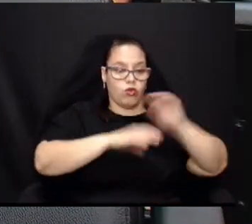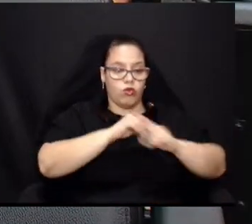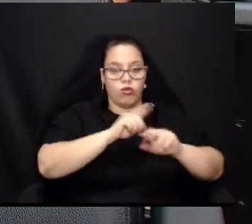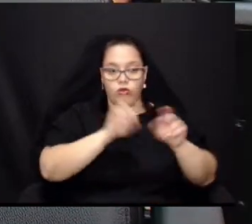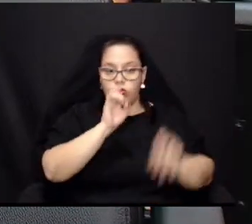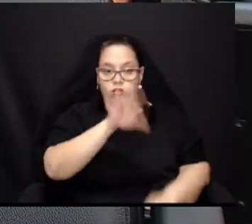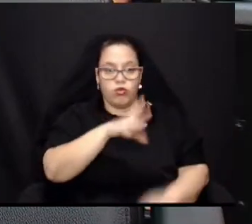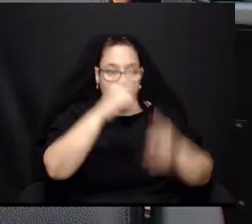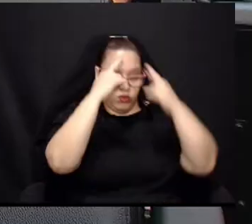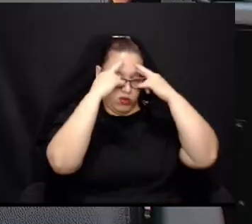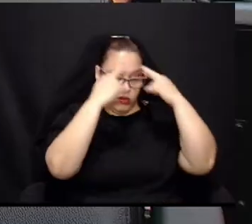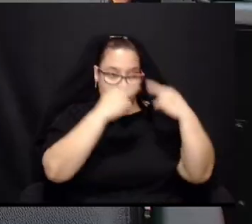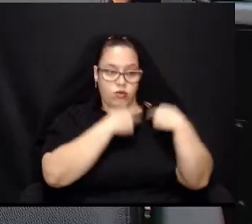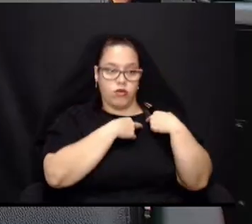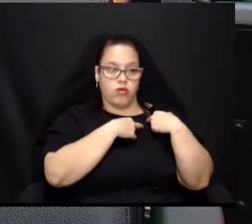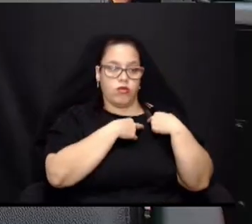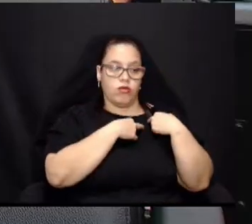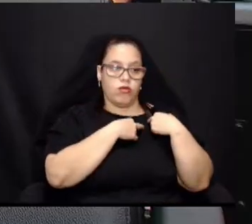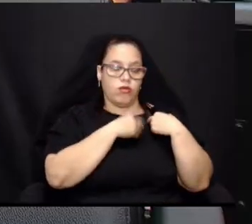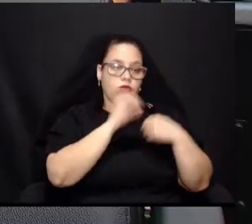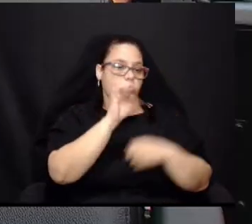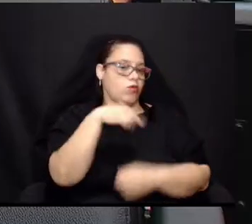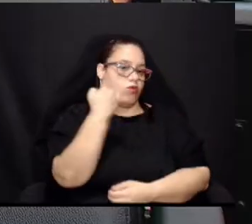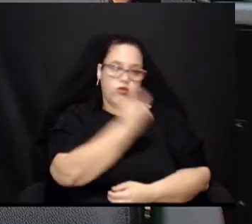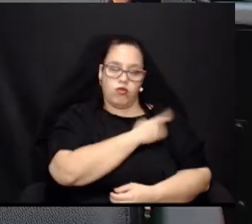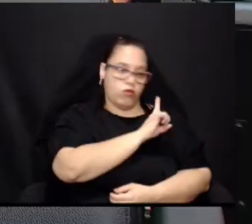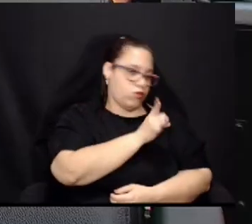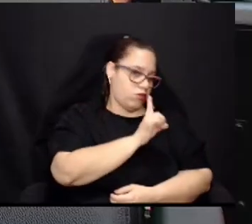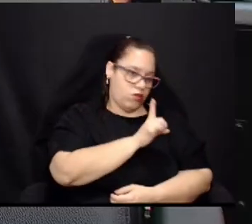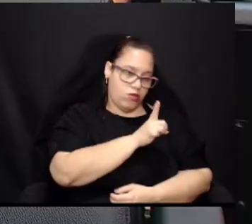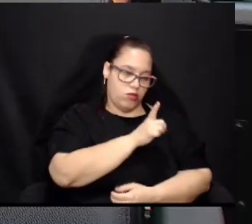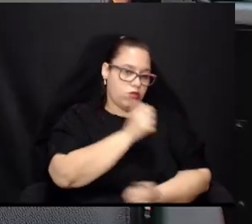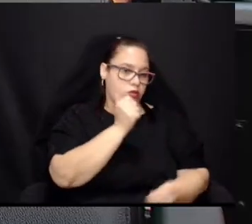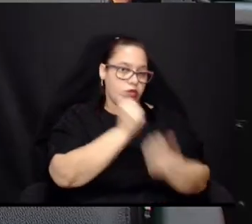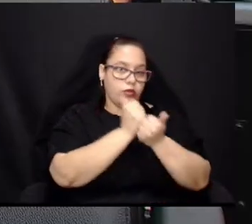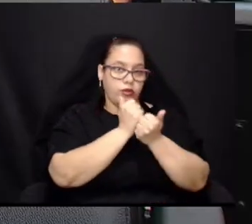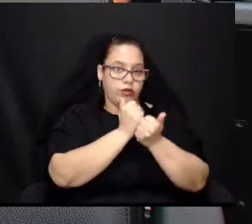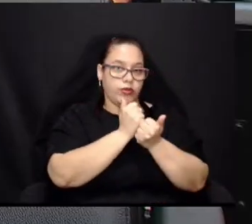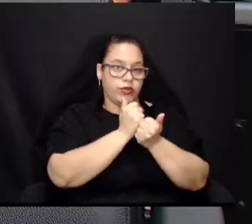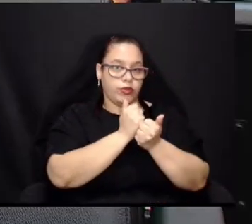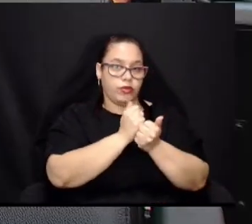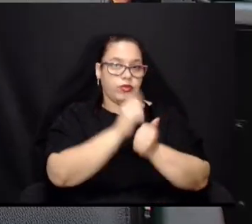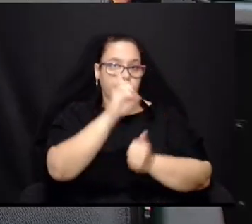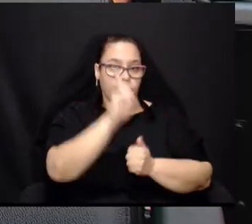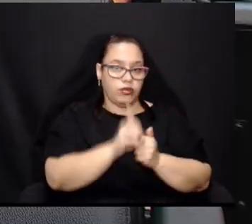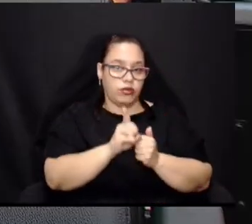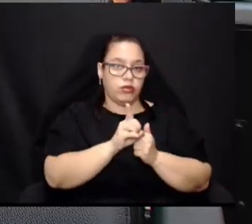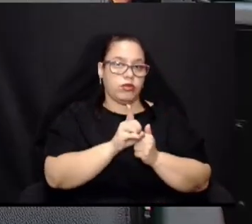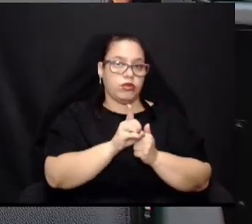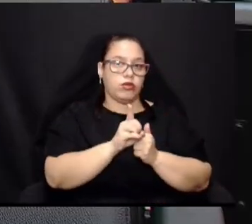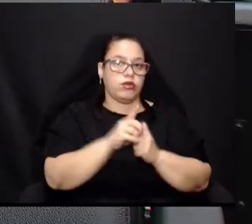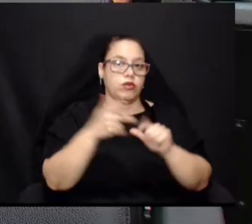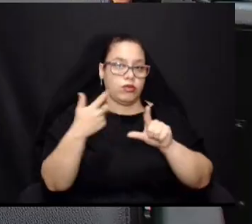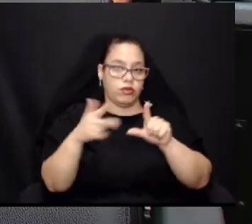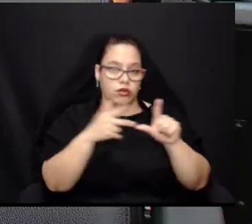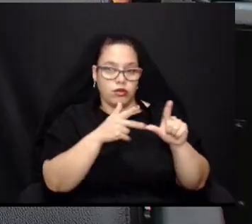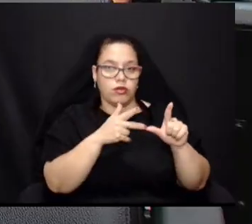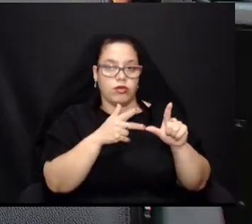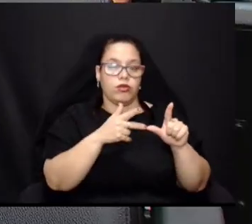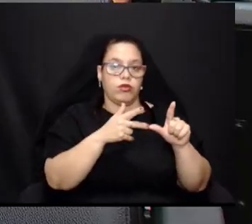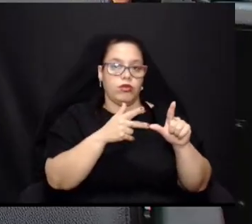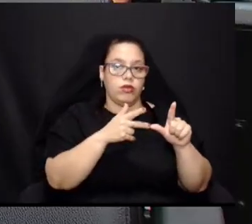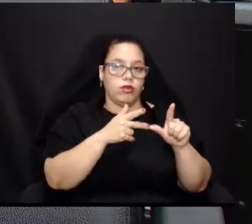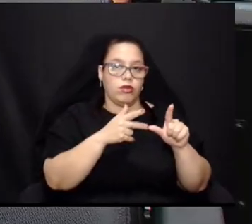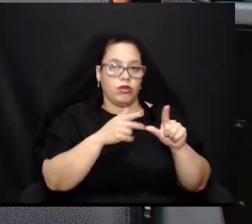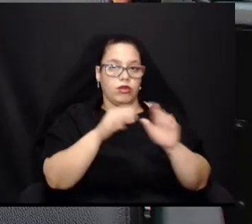responsabilidade, assim, não é uma função só nossa, né? A gente conta com o apoio da Diretoria de Assuntos Legislativos para passar essa parte do